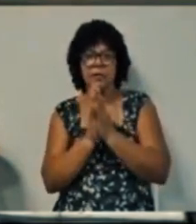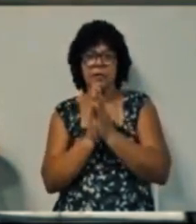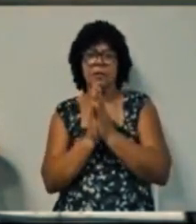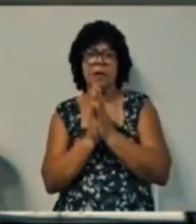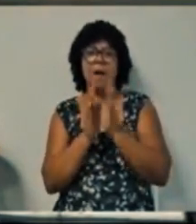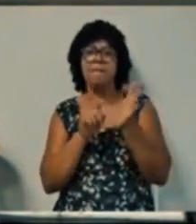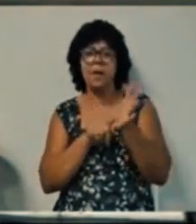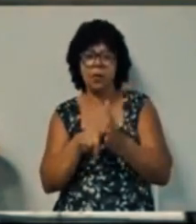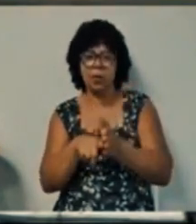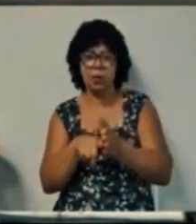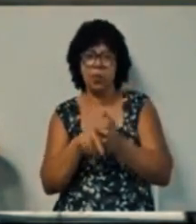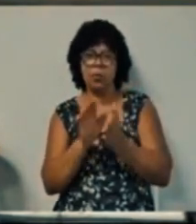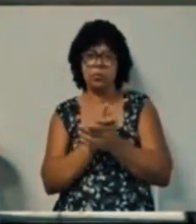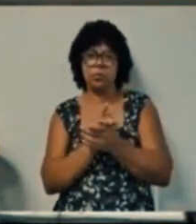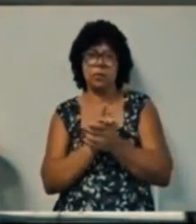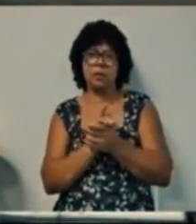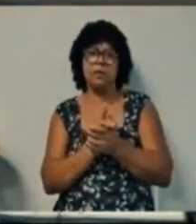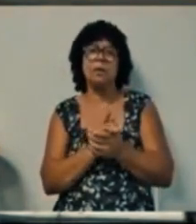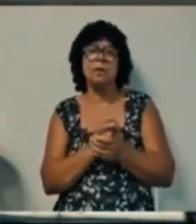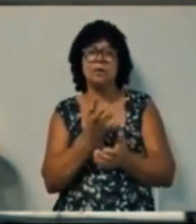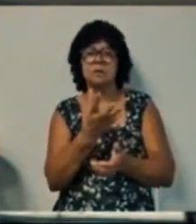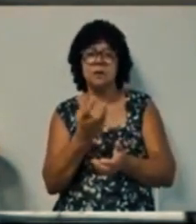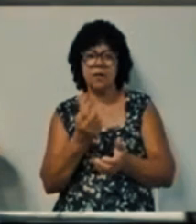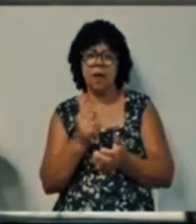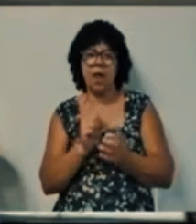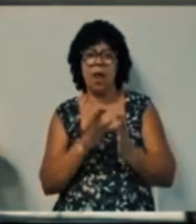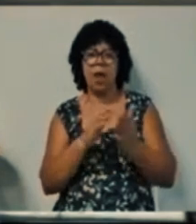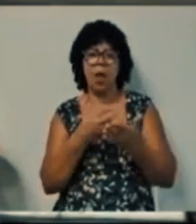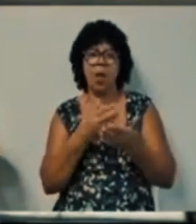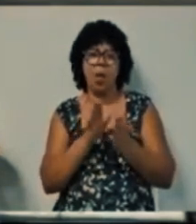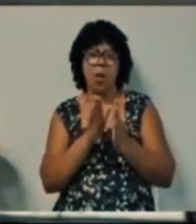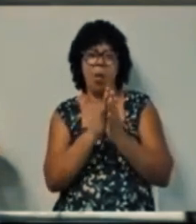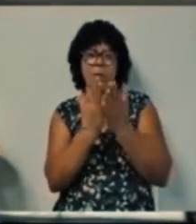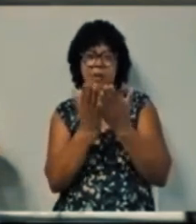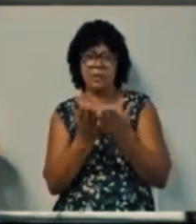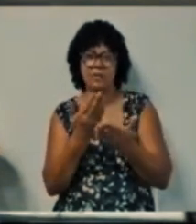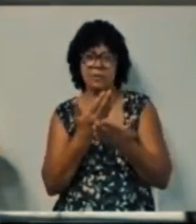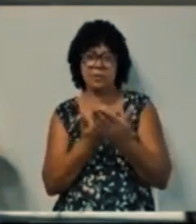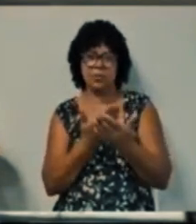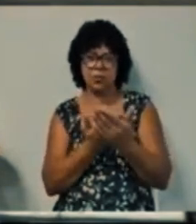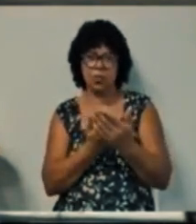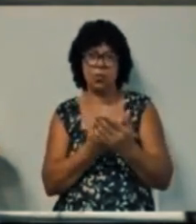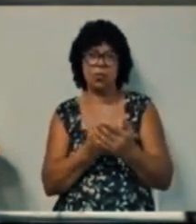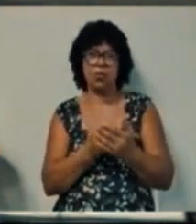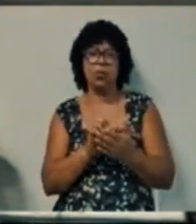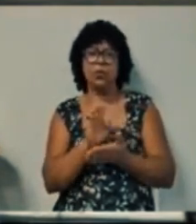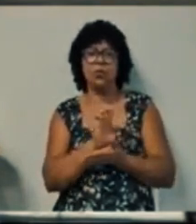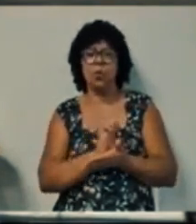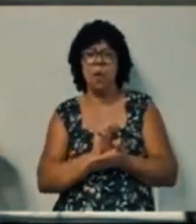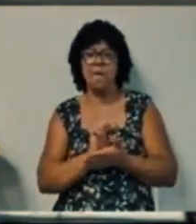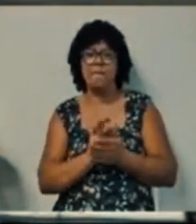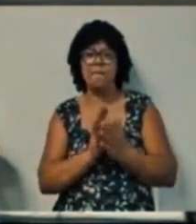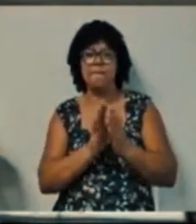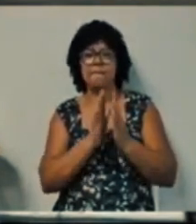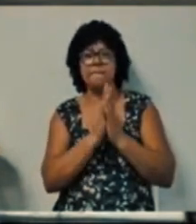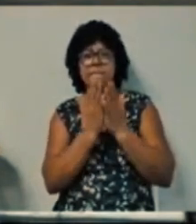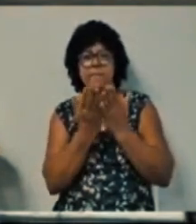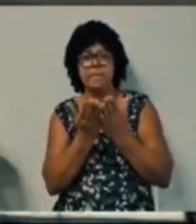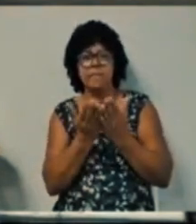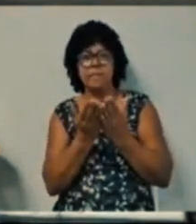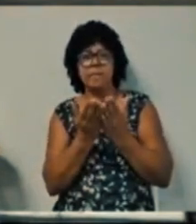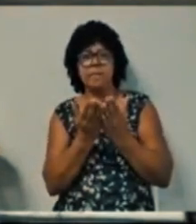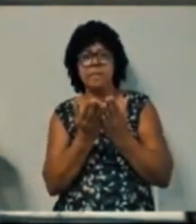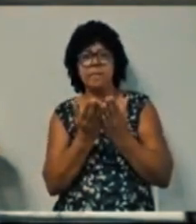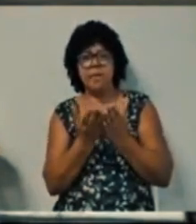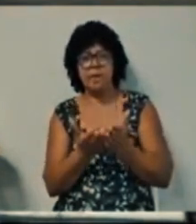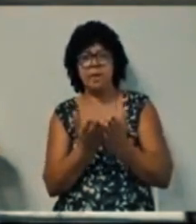nós temos um estudo bíblico que tem por título Conhecendo o Amor de Deus, baseado no Evangelho